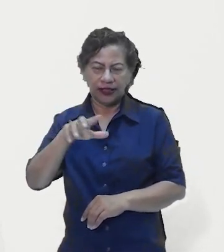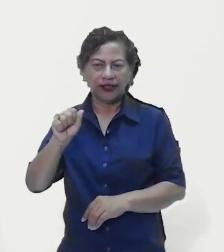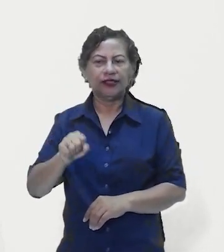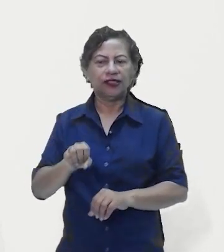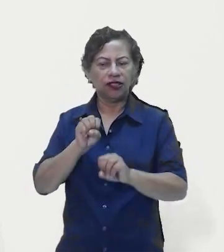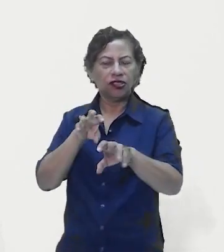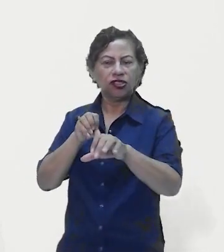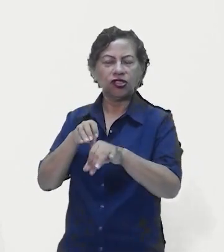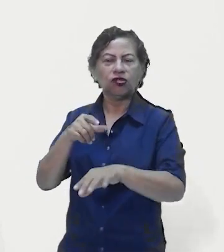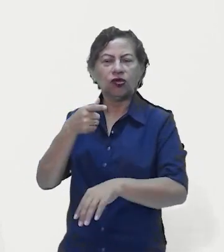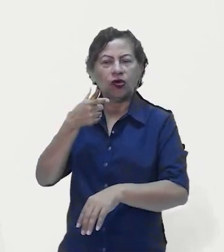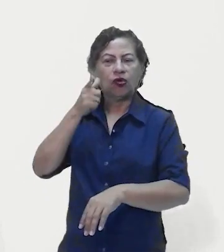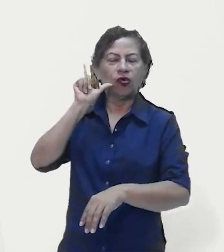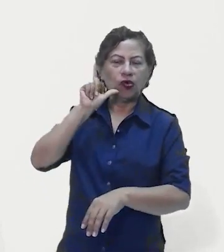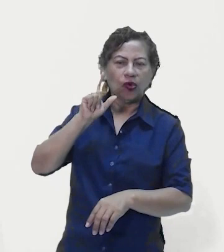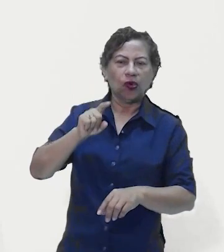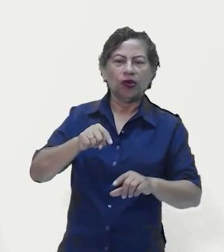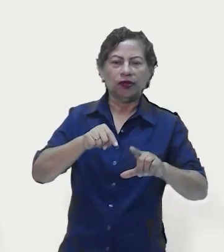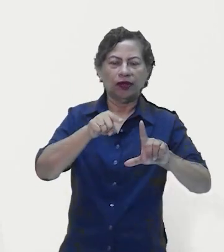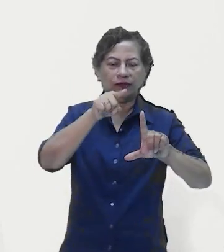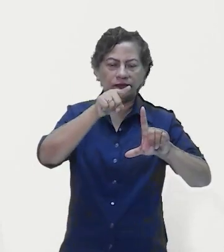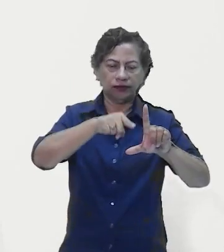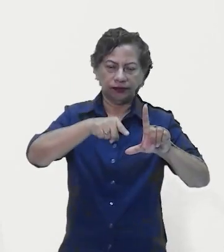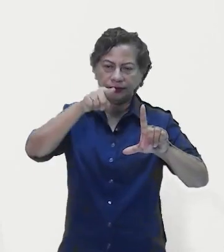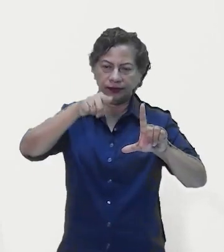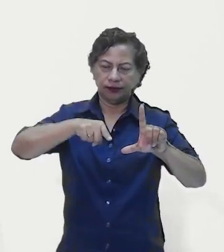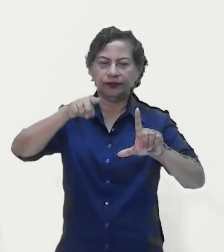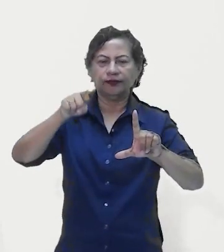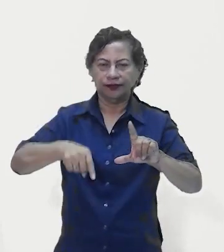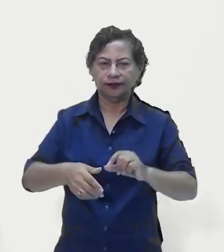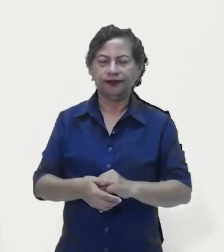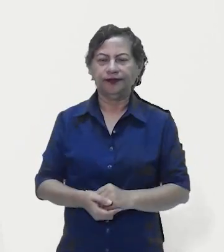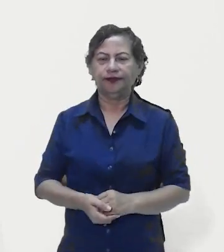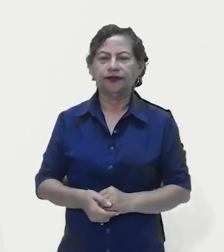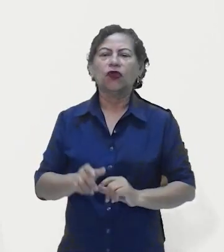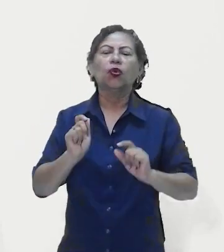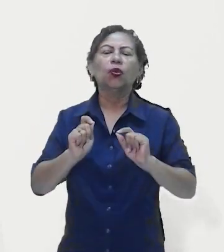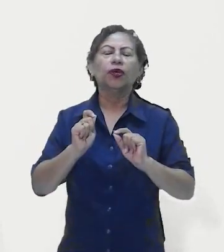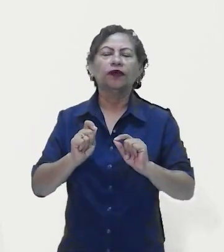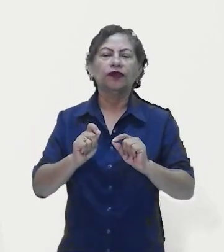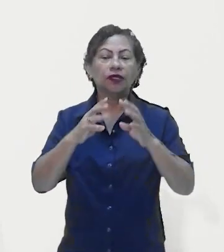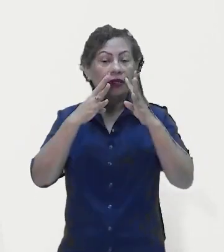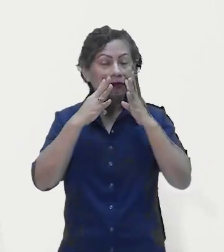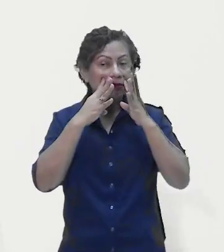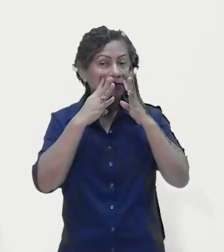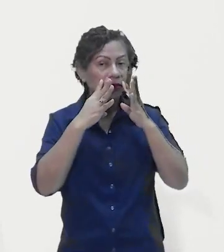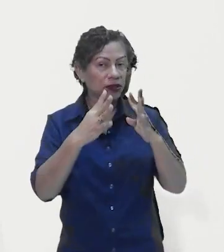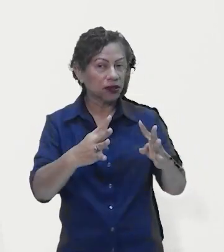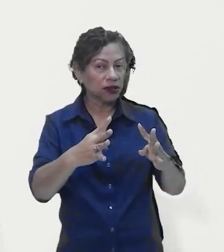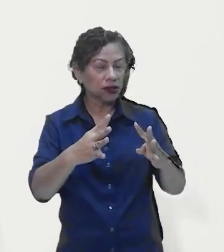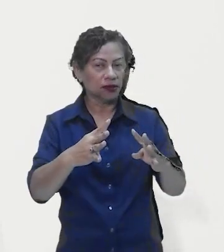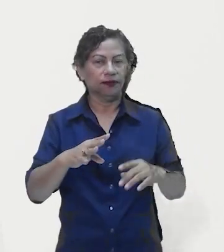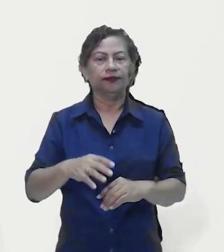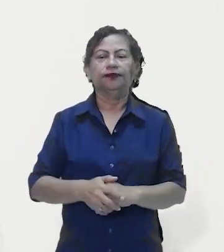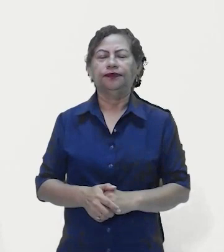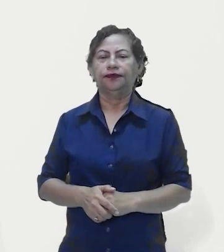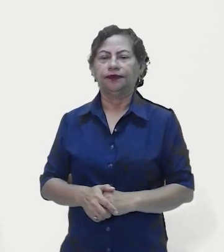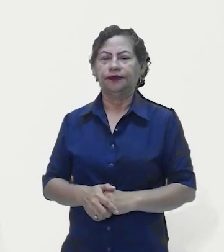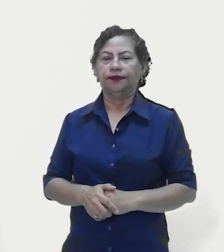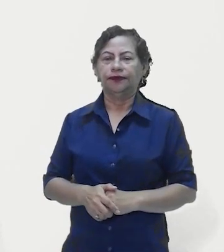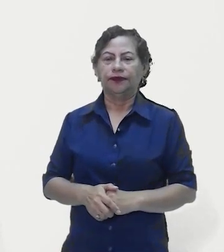dos gráficos, não foi isso? Olha só, primeira informação que vocês têm que observar aqui. A área em azul do meu